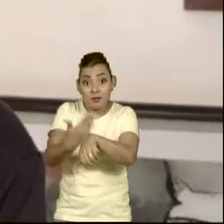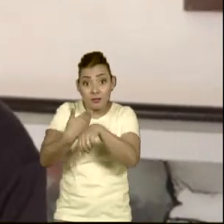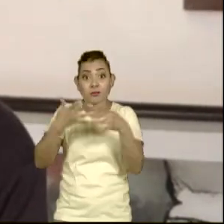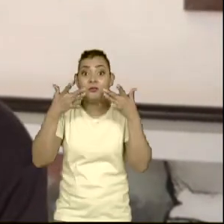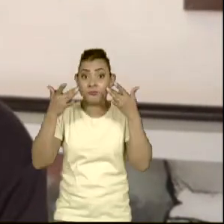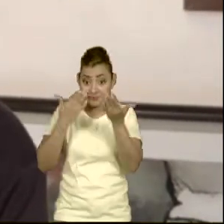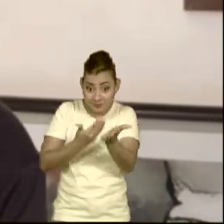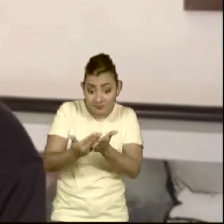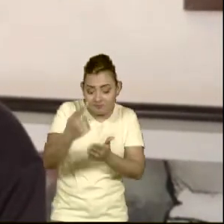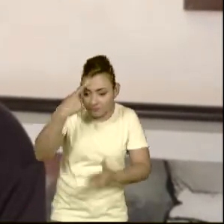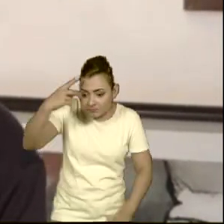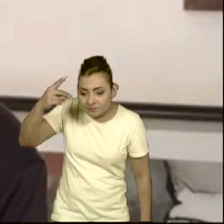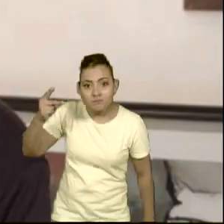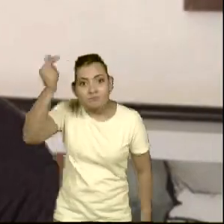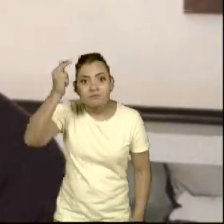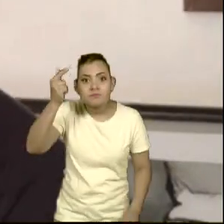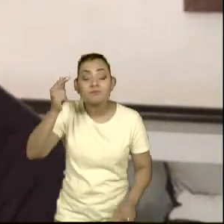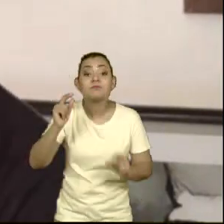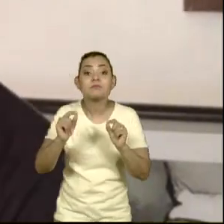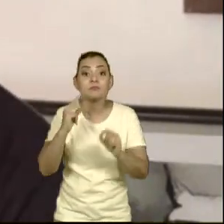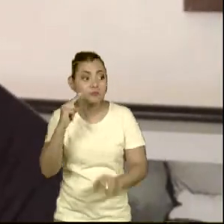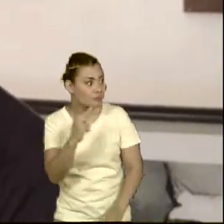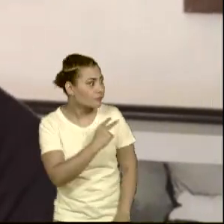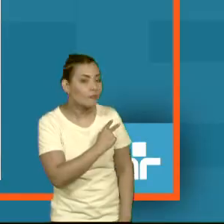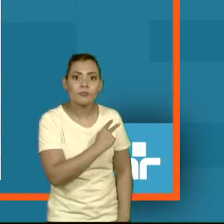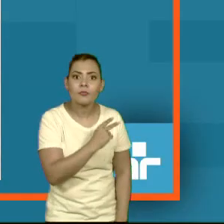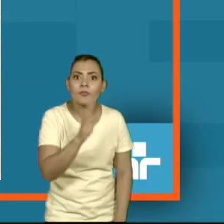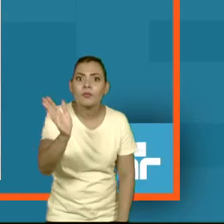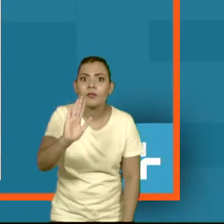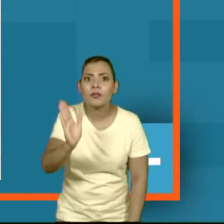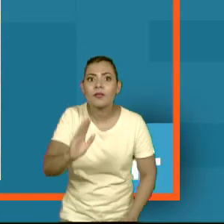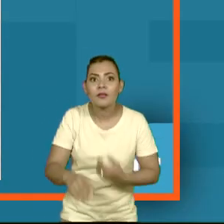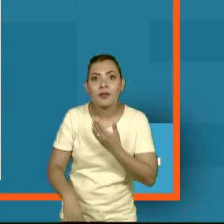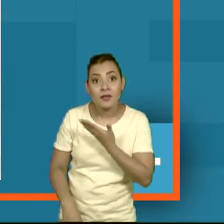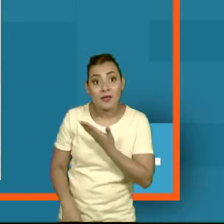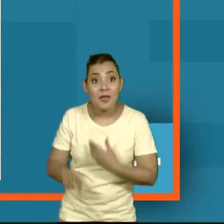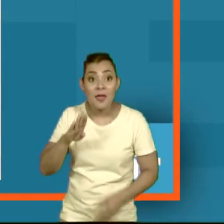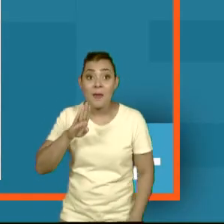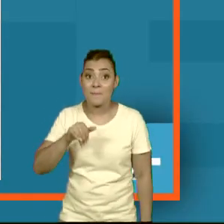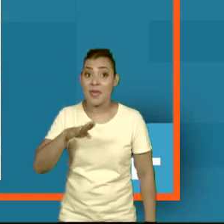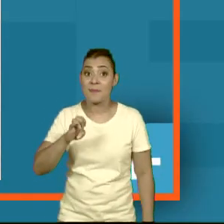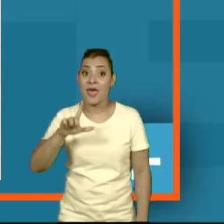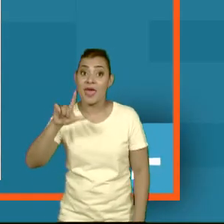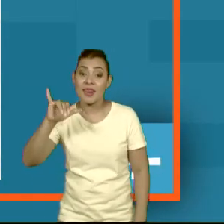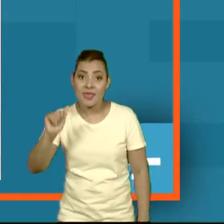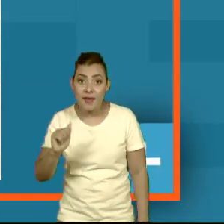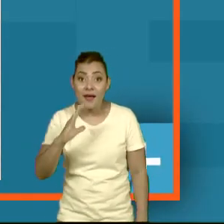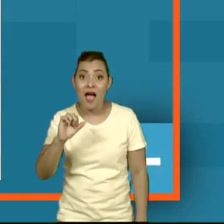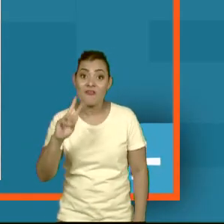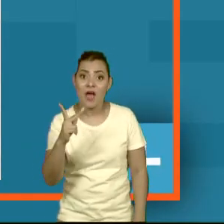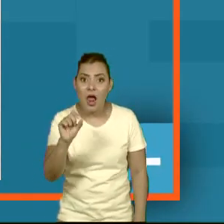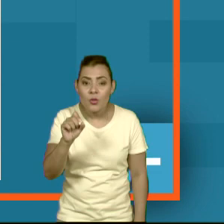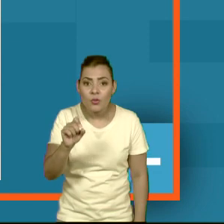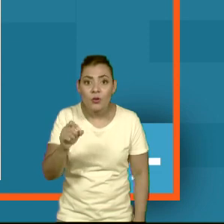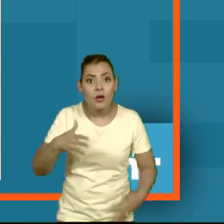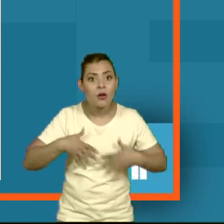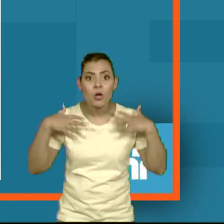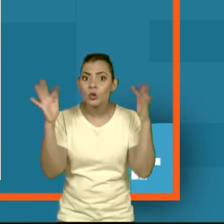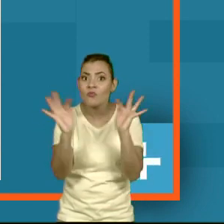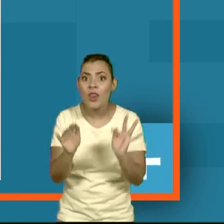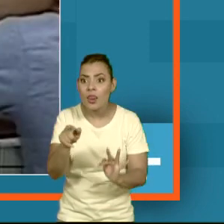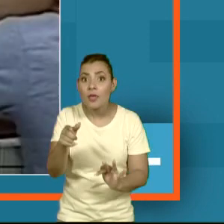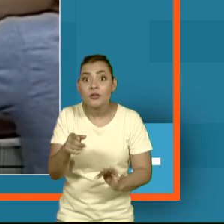começar, me caiu a ficha, eu virei pra trás e falei, Memélia de Carvalho, Memélia de Carvalho, ela ficou muito feliz de ser